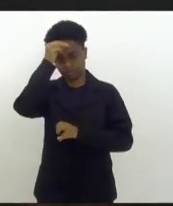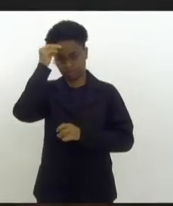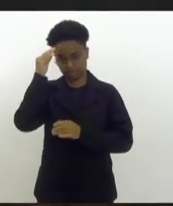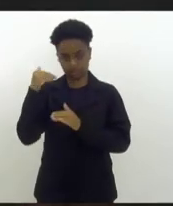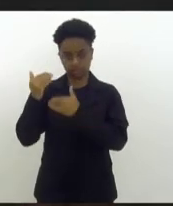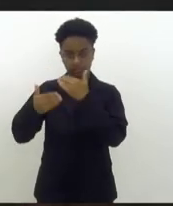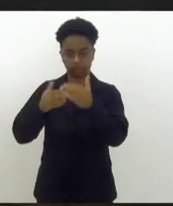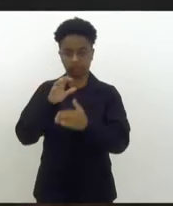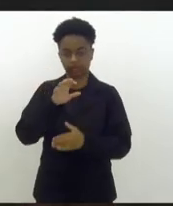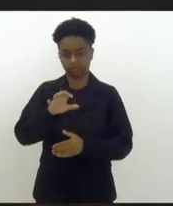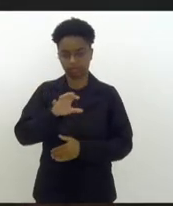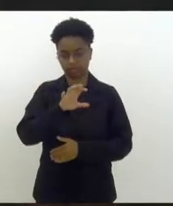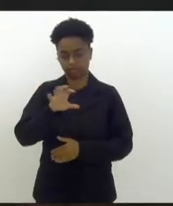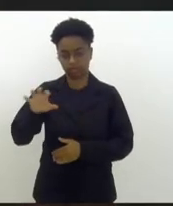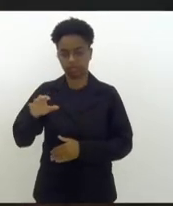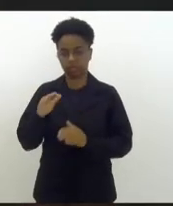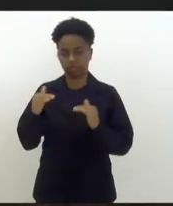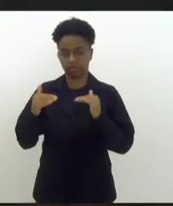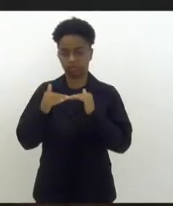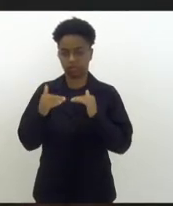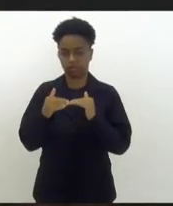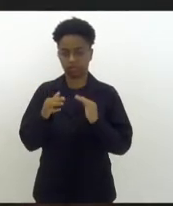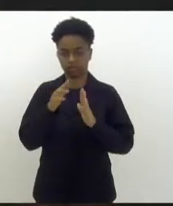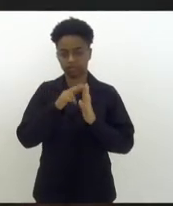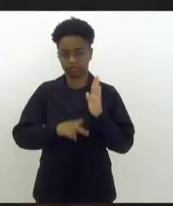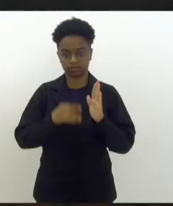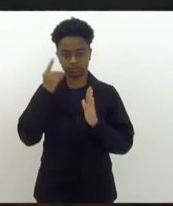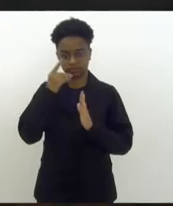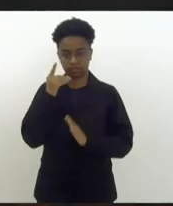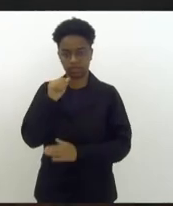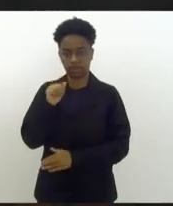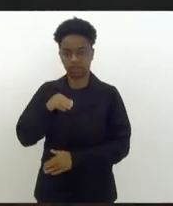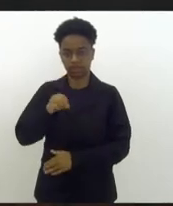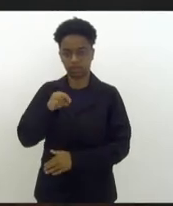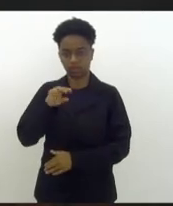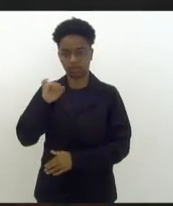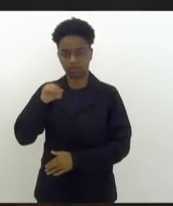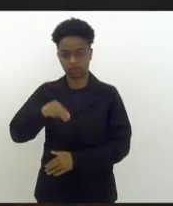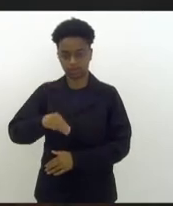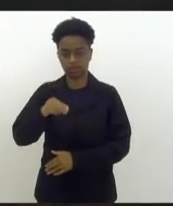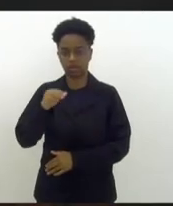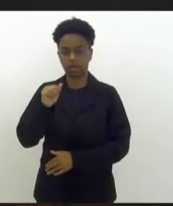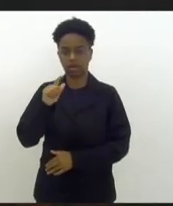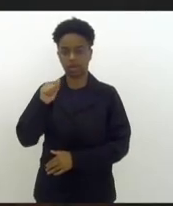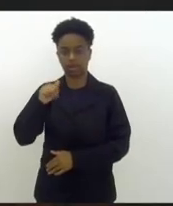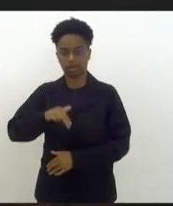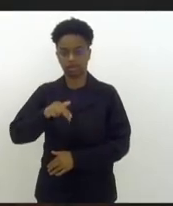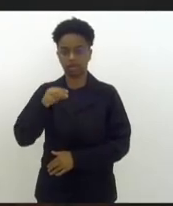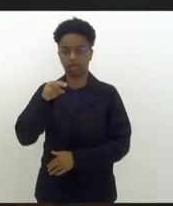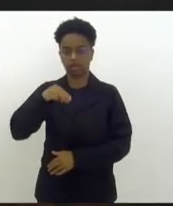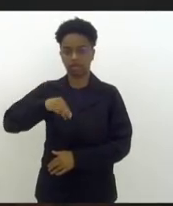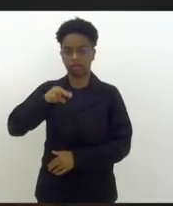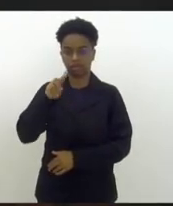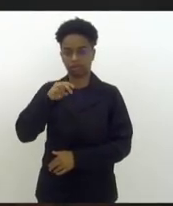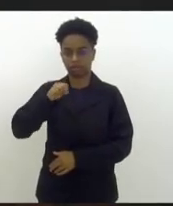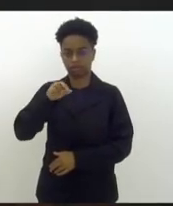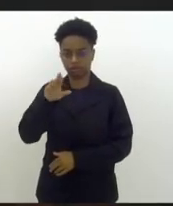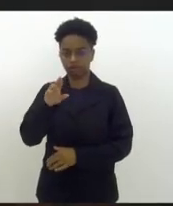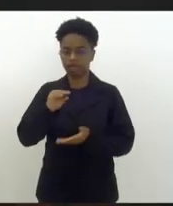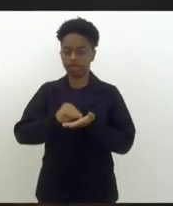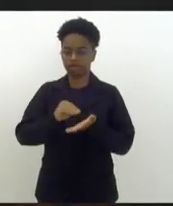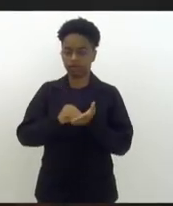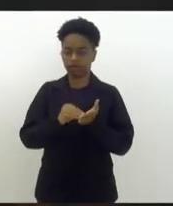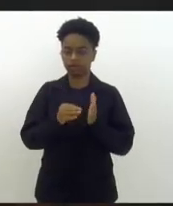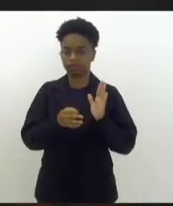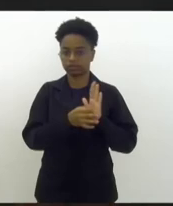Regional favorável relatores deputados Rodrigo Amorim Alan Lopes munir netopendendo de pareceres das comissões